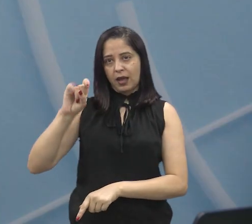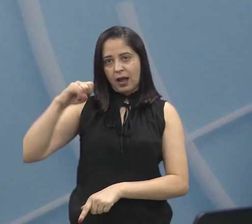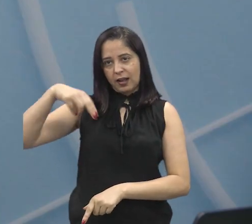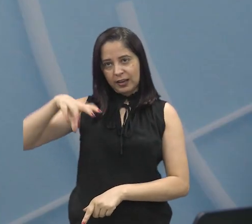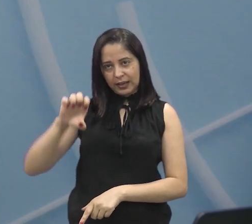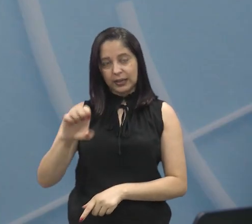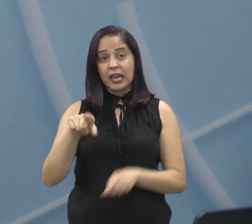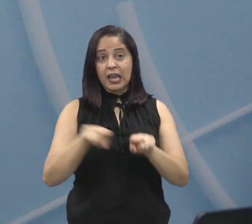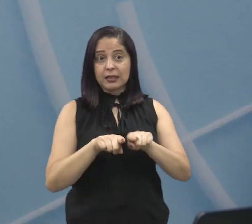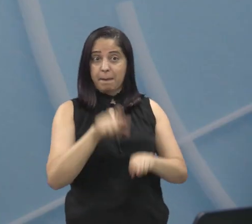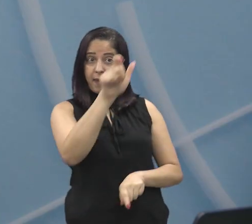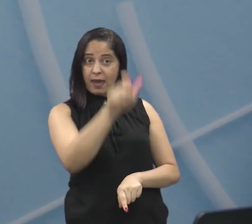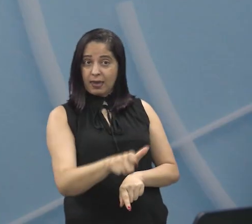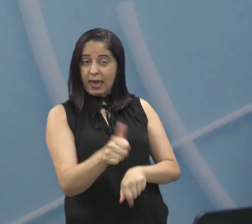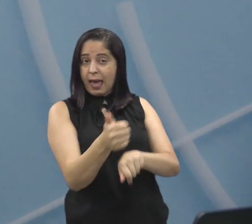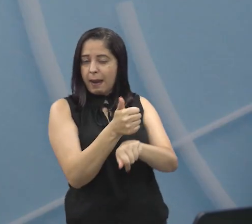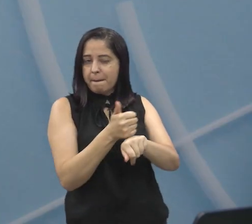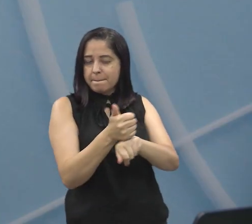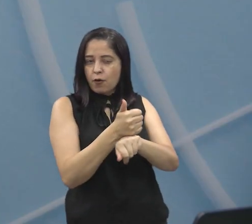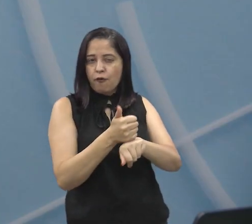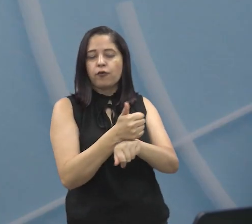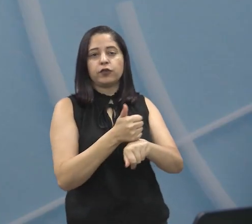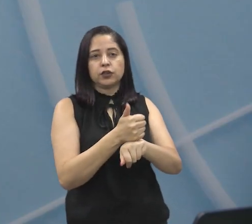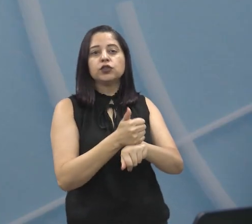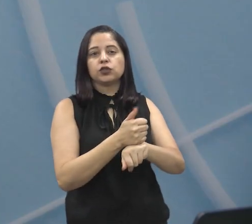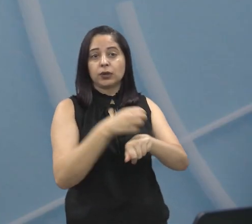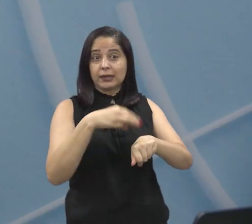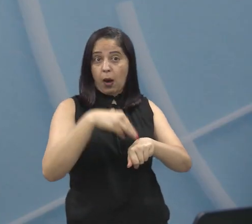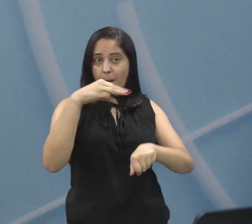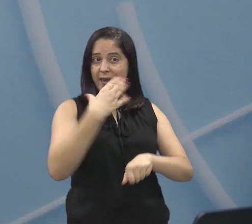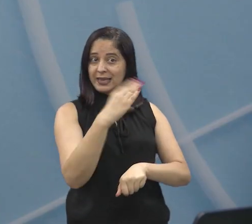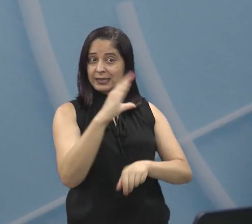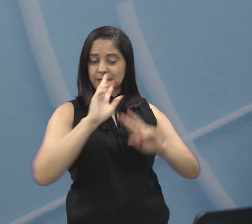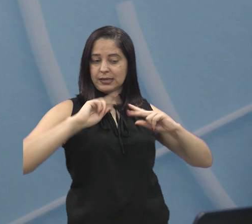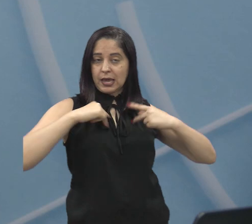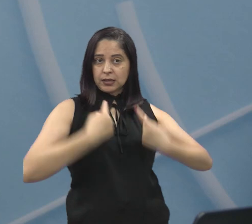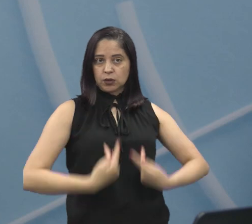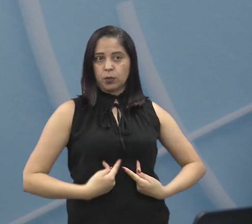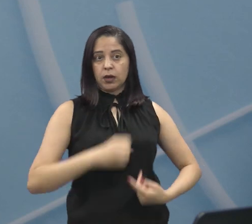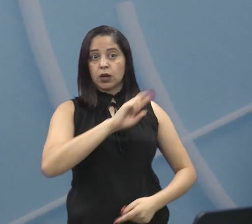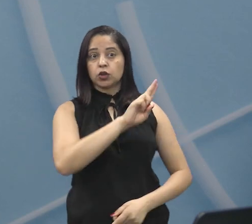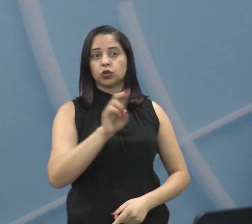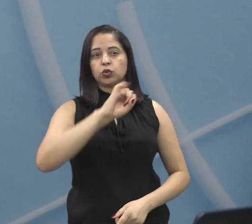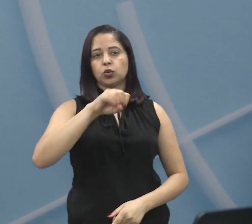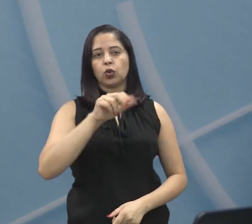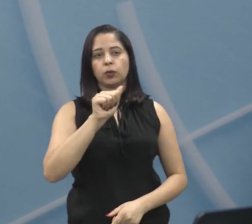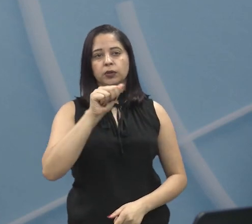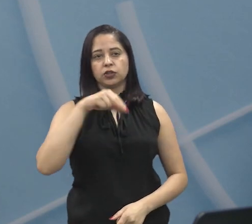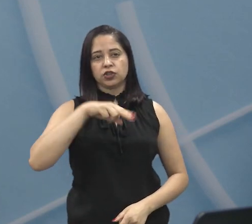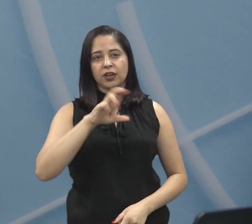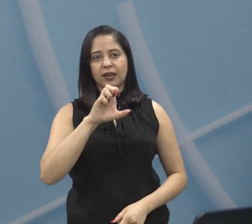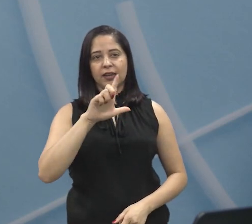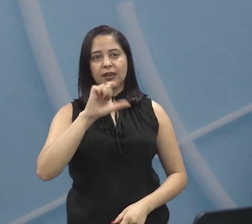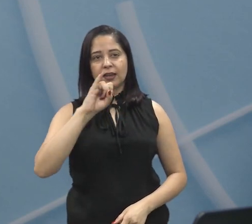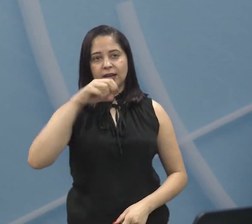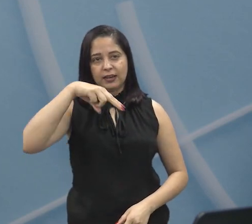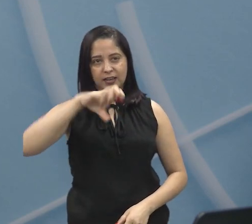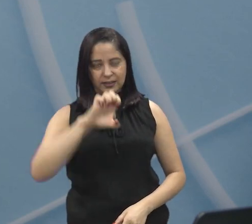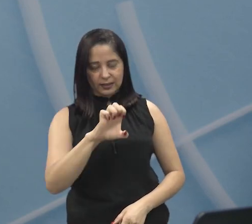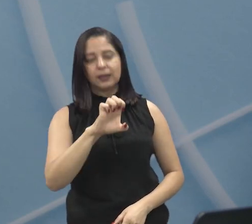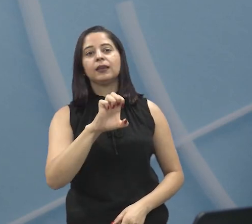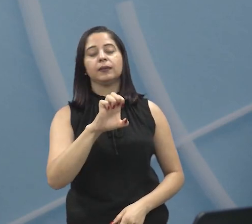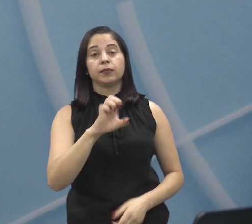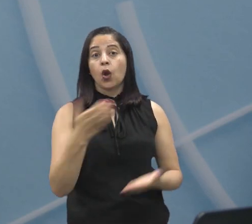a gestora de projetos culturais e mestre em ciências humanas, a Jaqueline Baumgratz. E a gente está falando